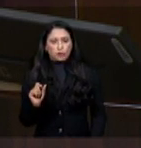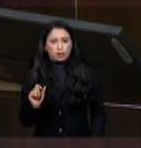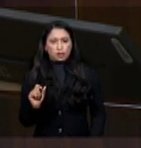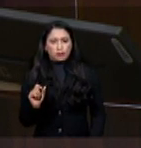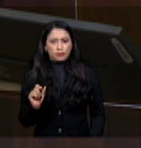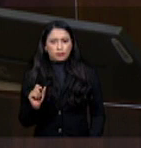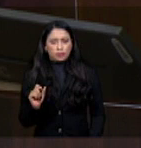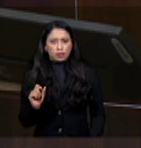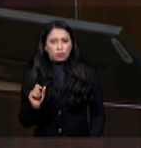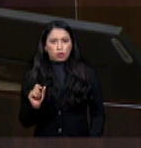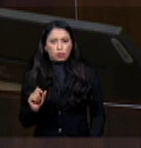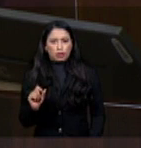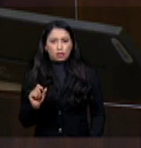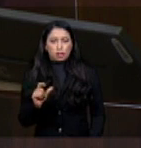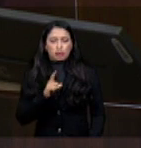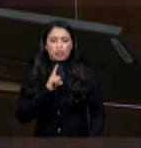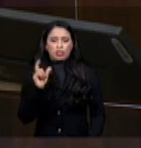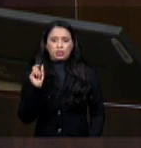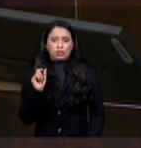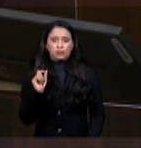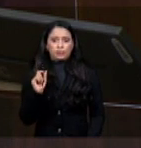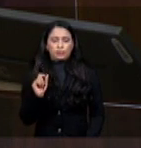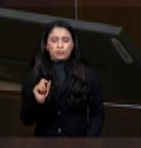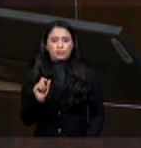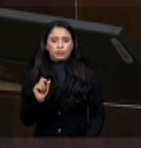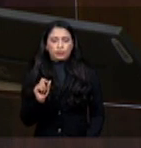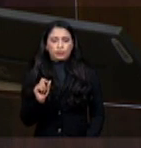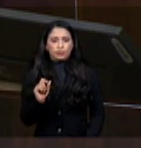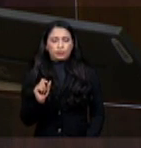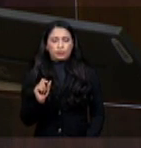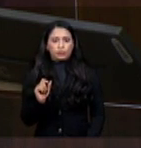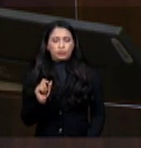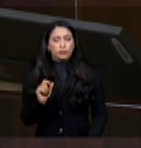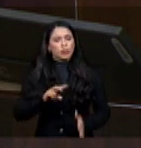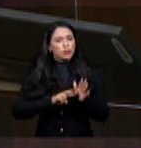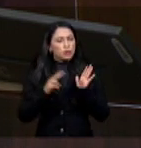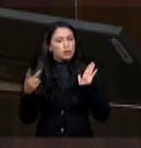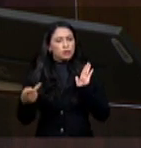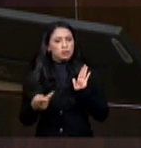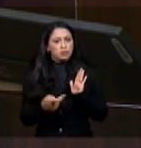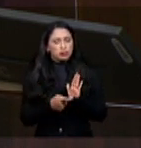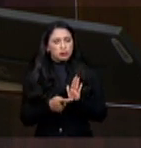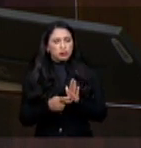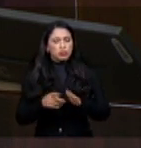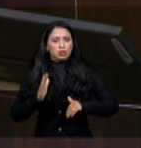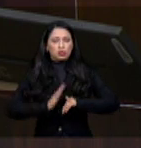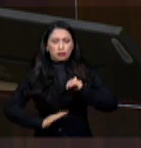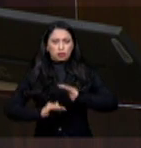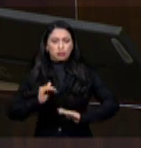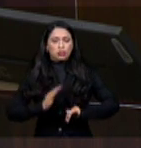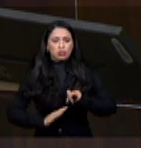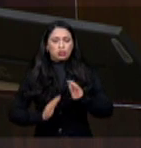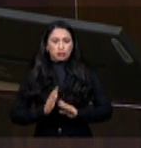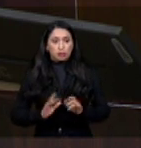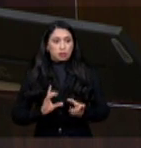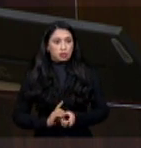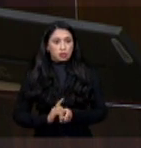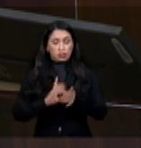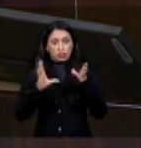indissociável para se o conceito de estado de direito então isso significa que a prática político-democrática